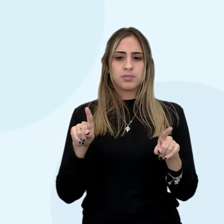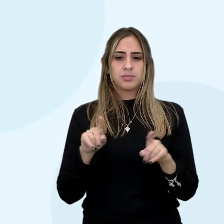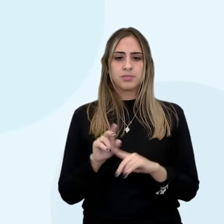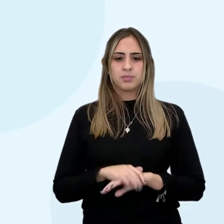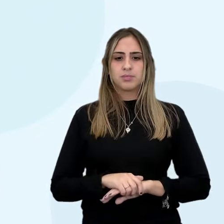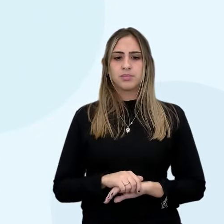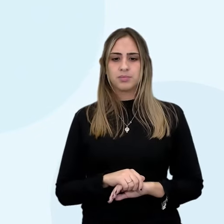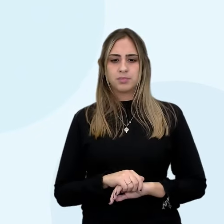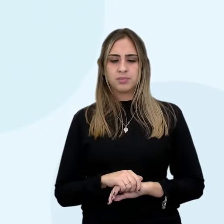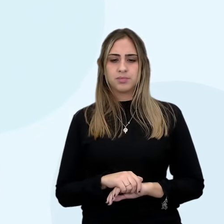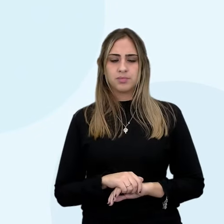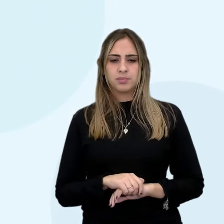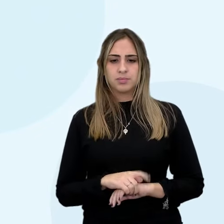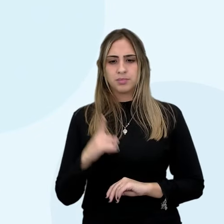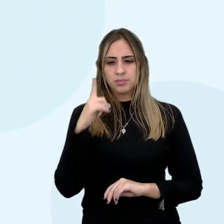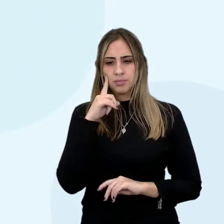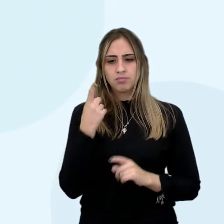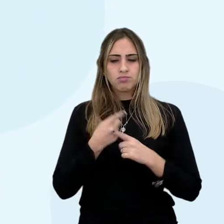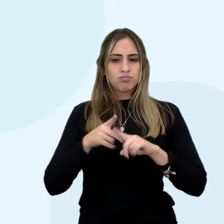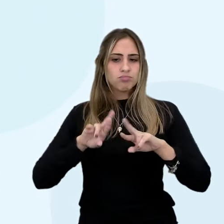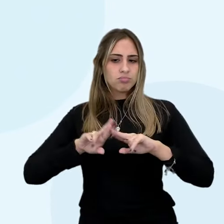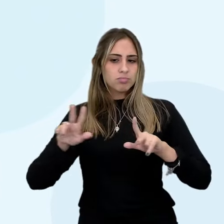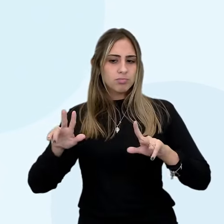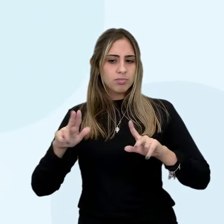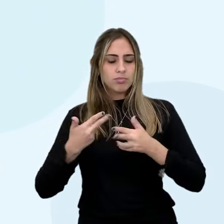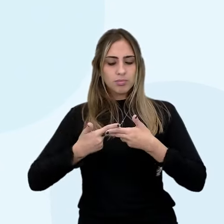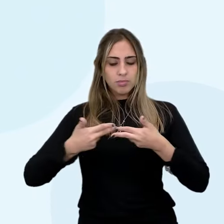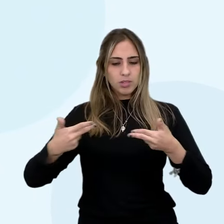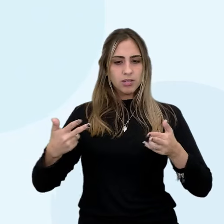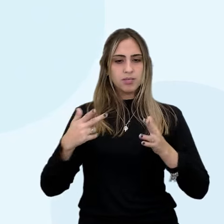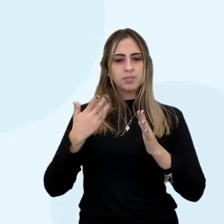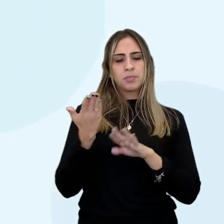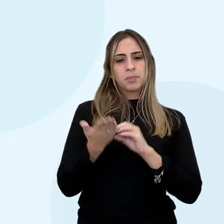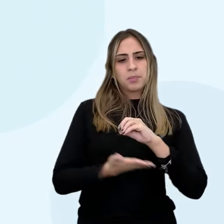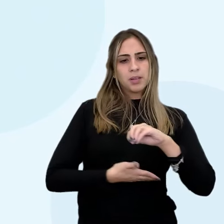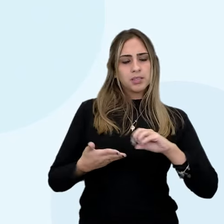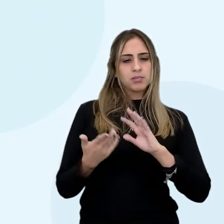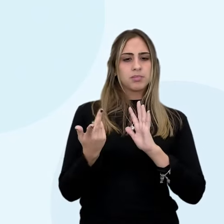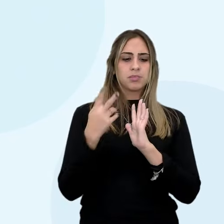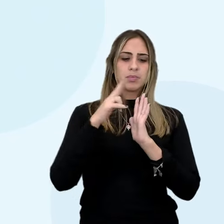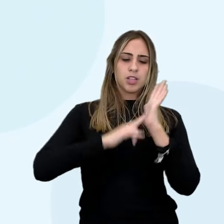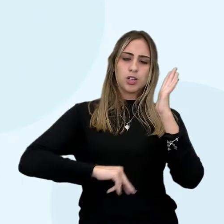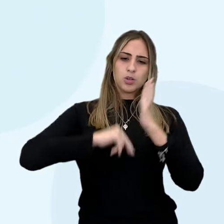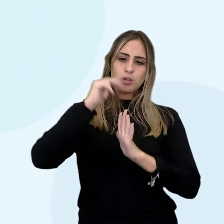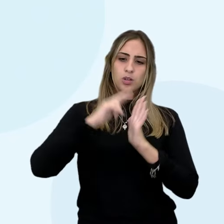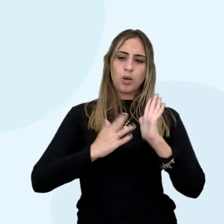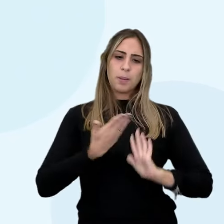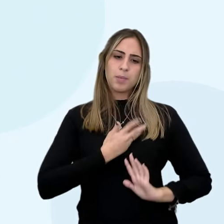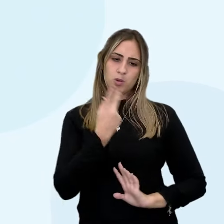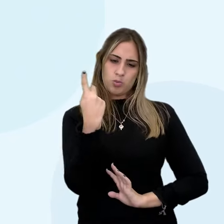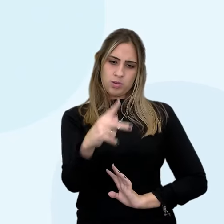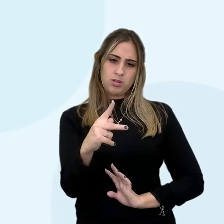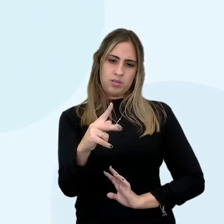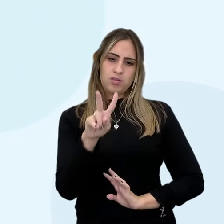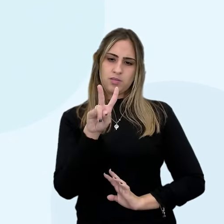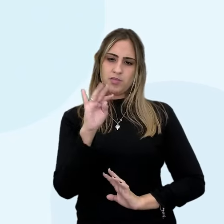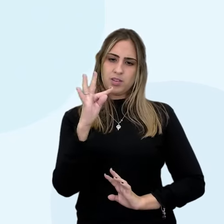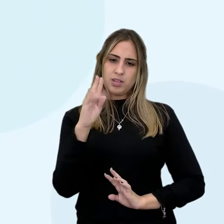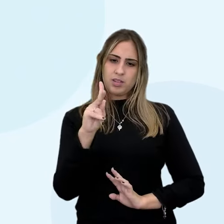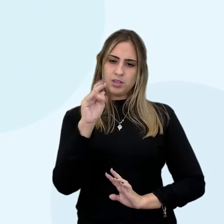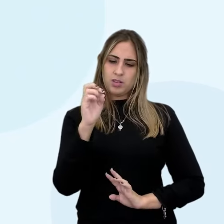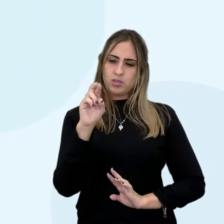exposição Então são diferentes obras baseadas nas pinturas de um pintor amigo dele chamado Victor